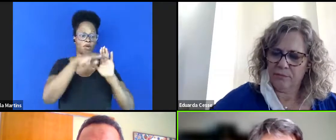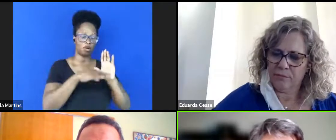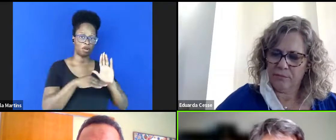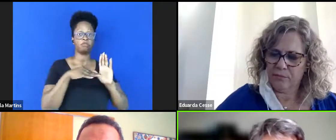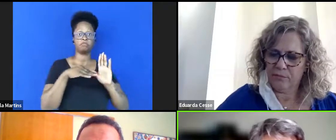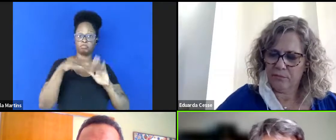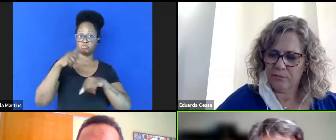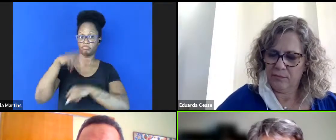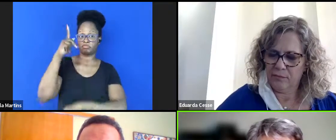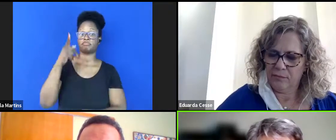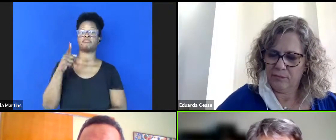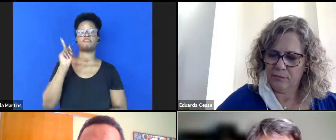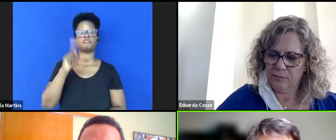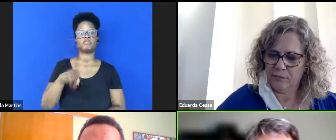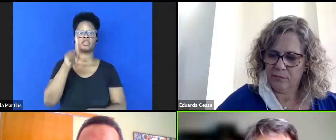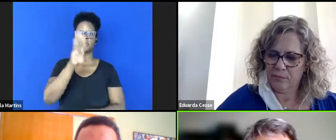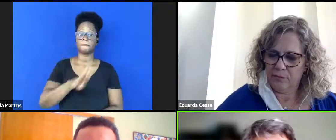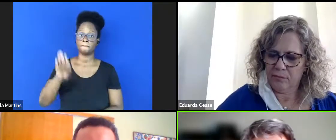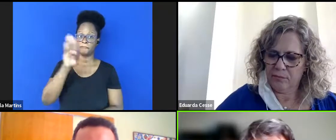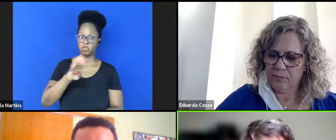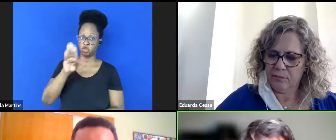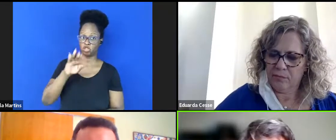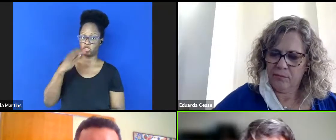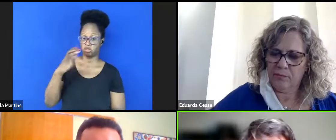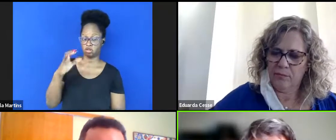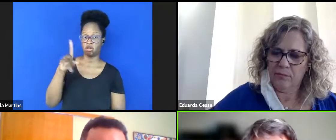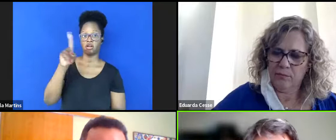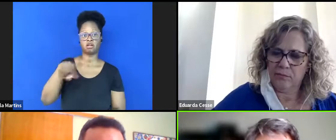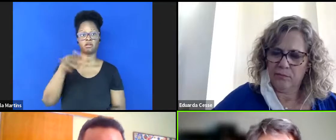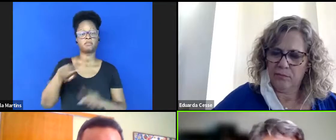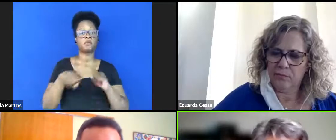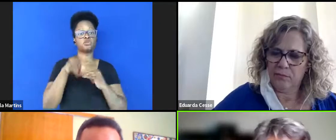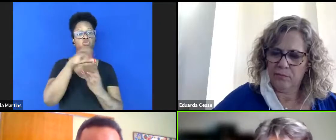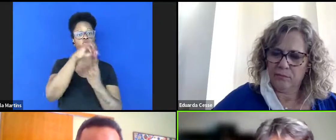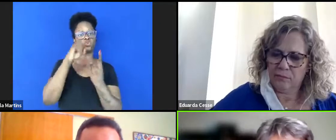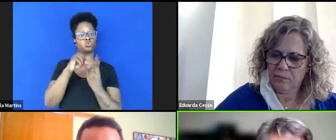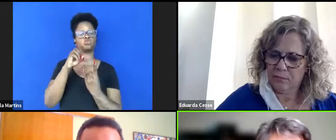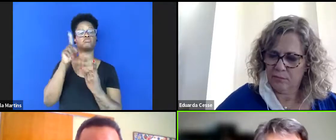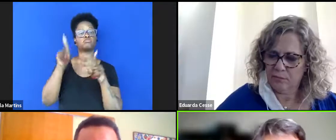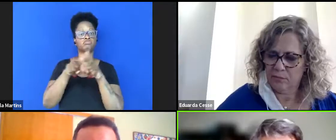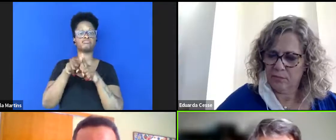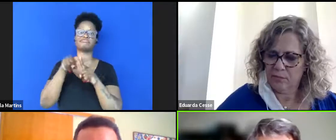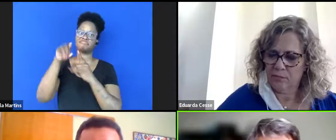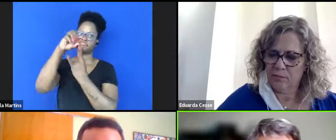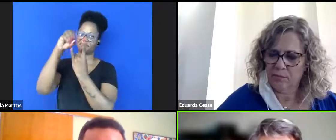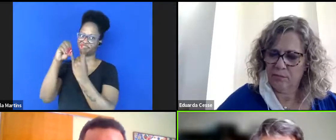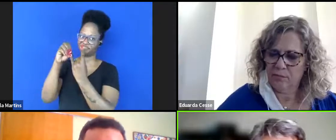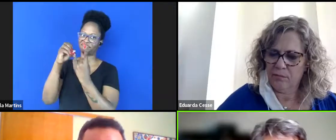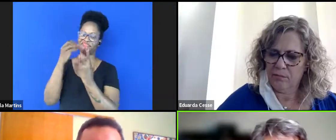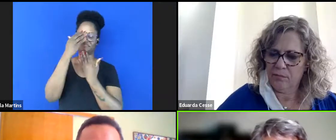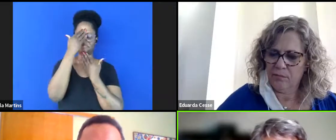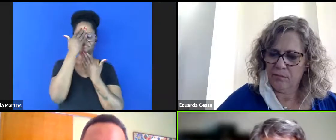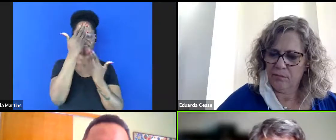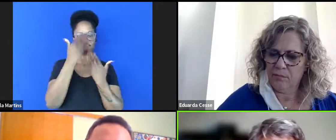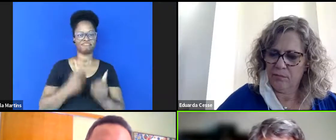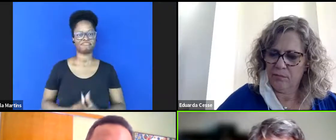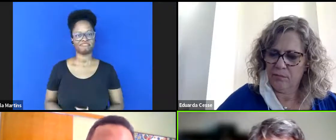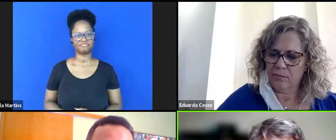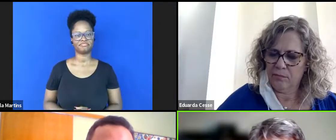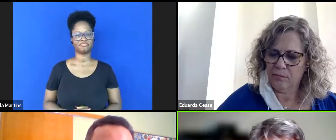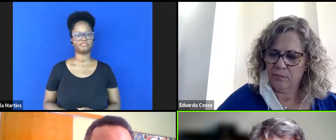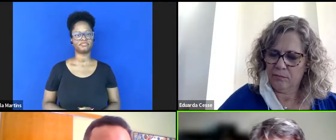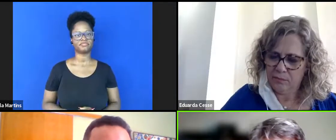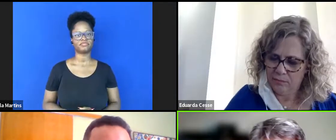em Biologia Celular e Molecular, pelo Instituto Oswaldo Cruz e pela Fiocruz. Muito obrigado.